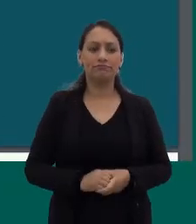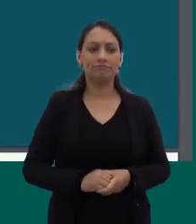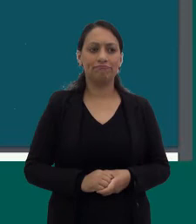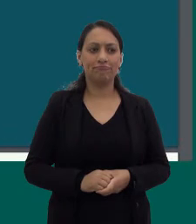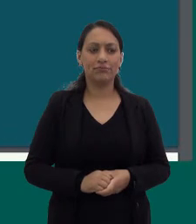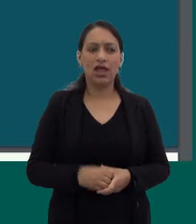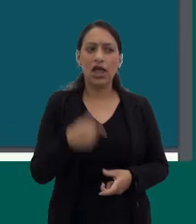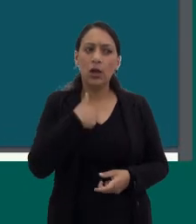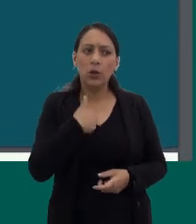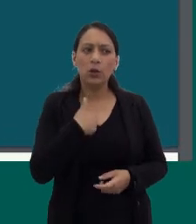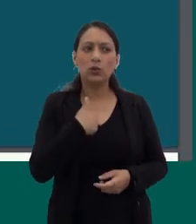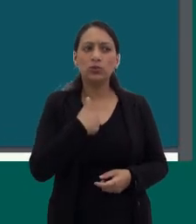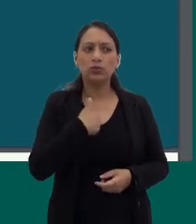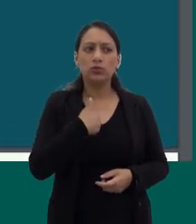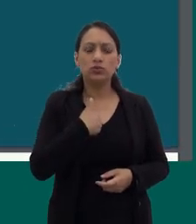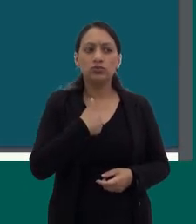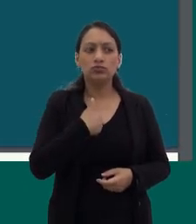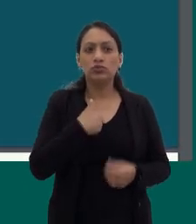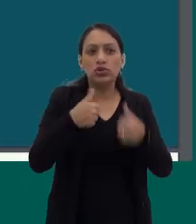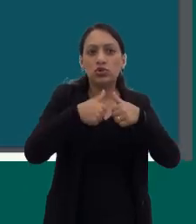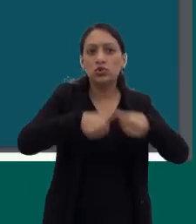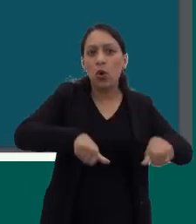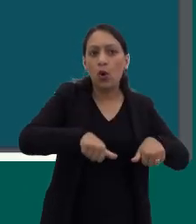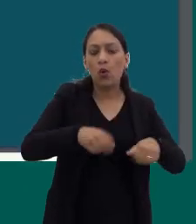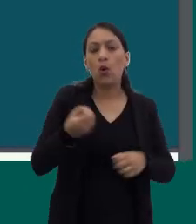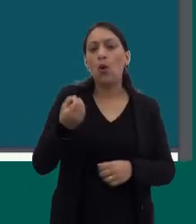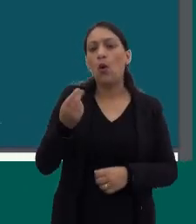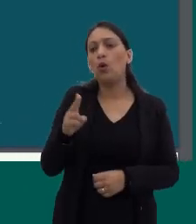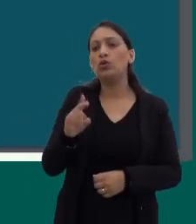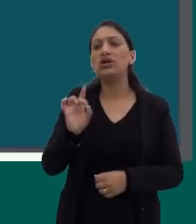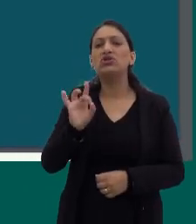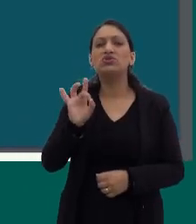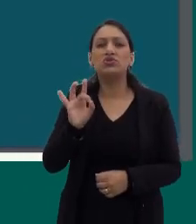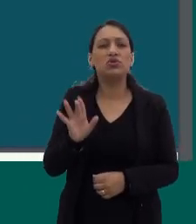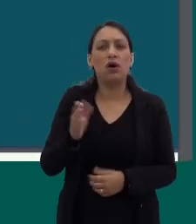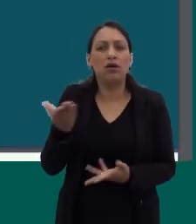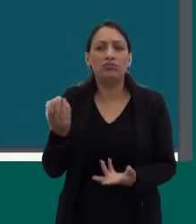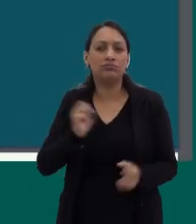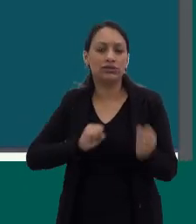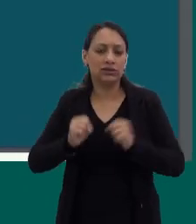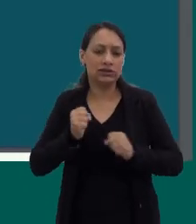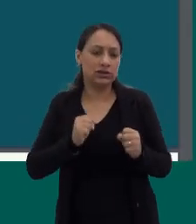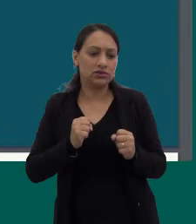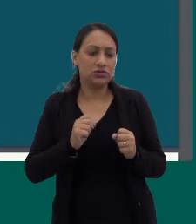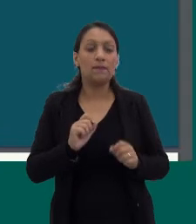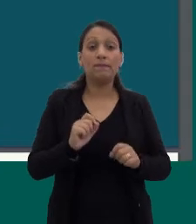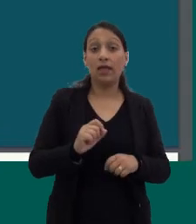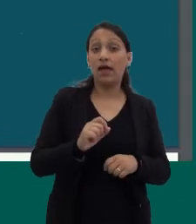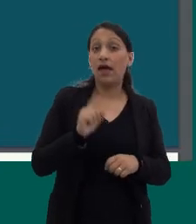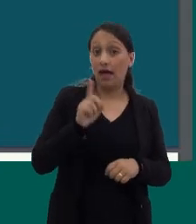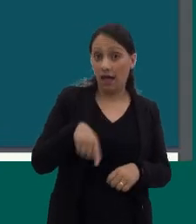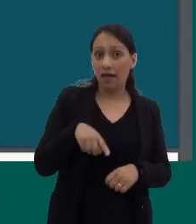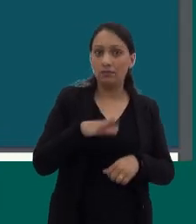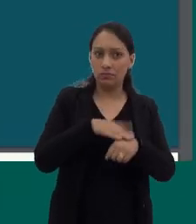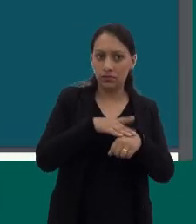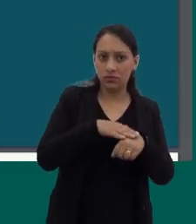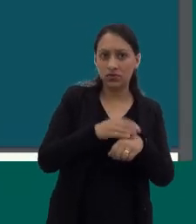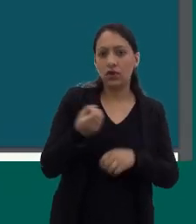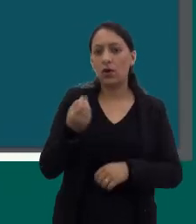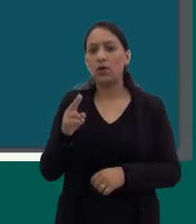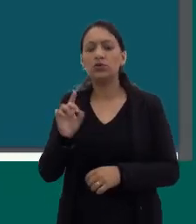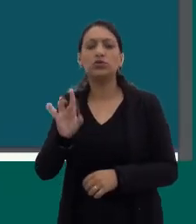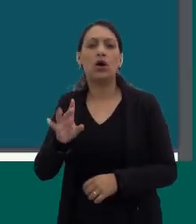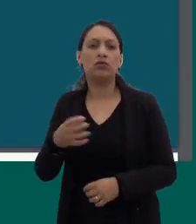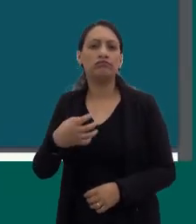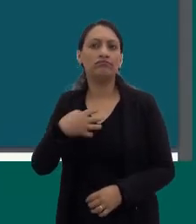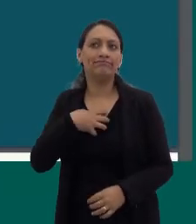com ansiedade ou sou ansiedade, né? Também, assim, é um sintoma ou é um transtorno? É um transtorno de